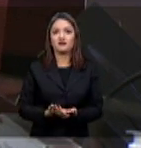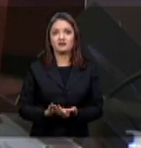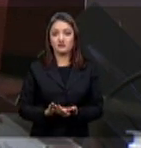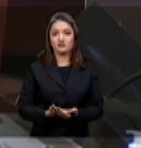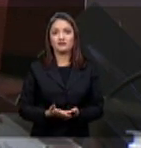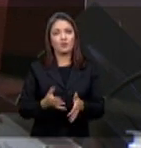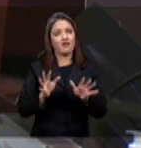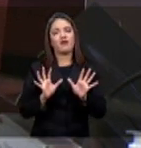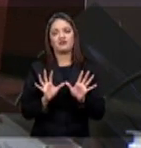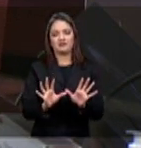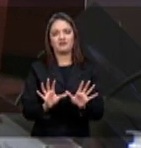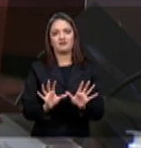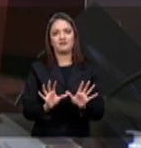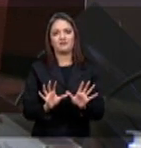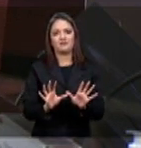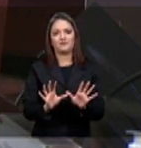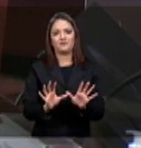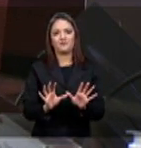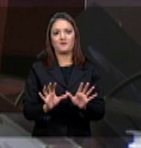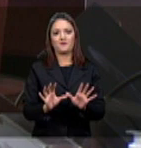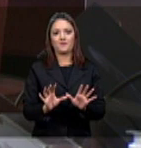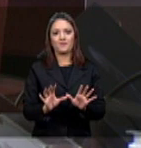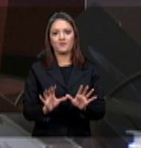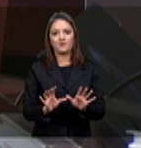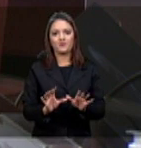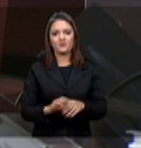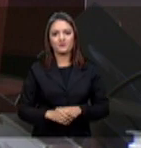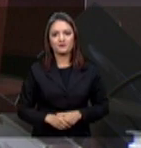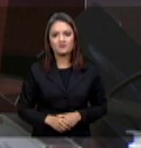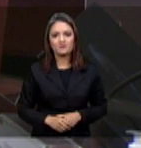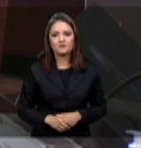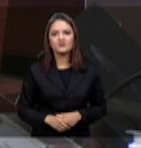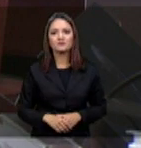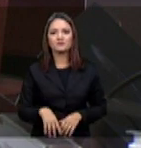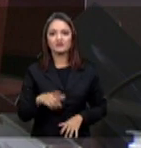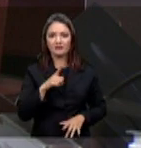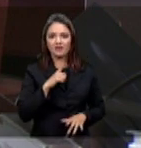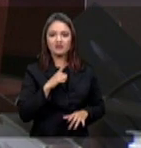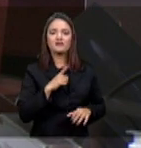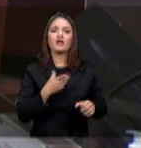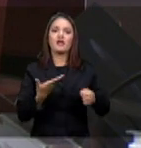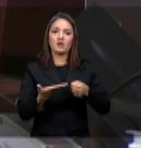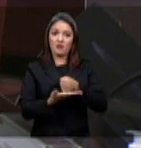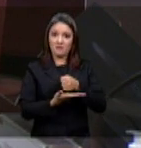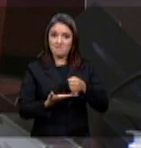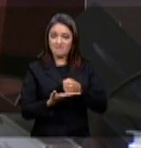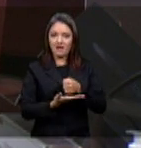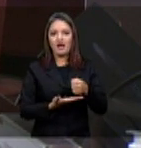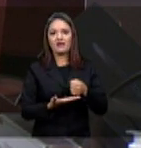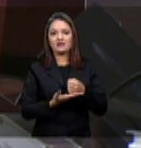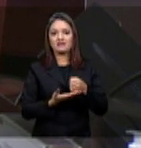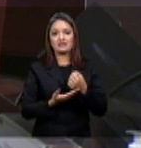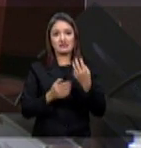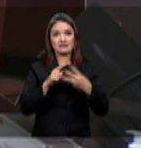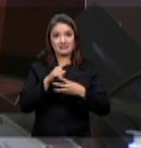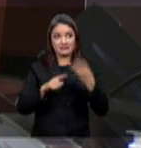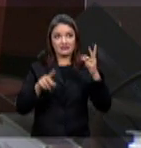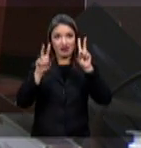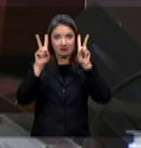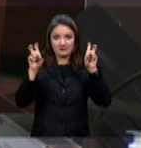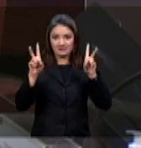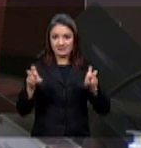e está no fio condutor desses três importantes painéis que aqui